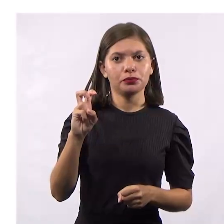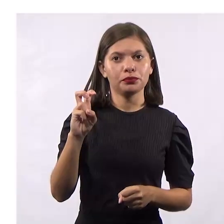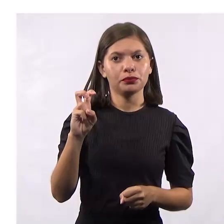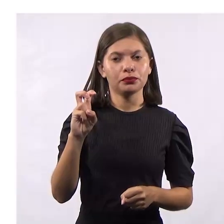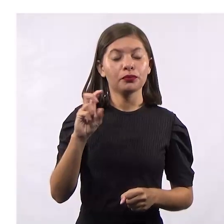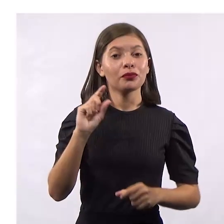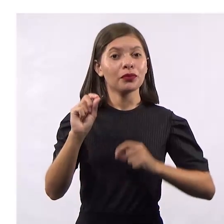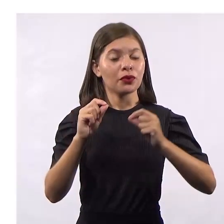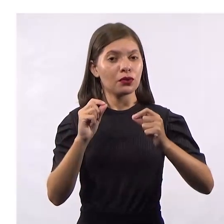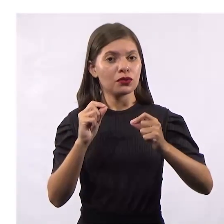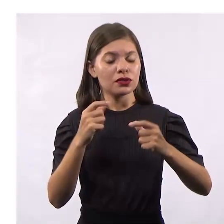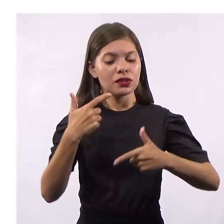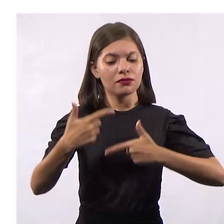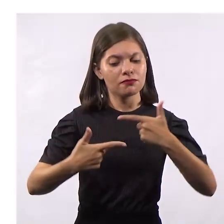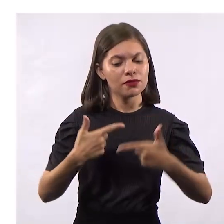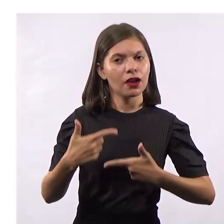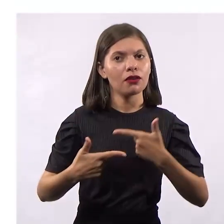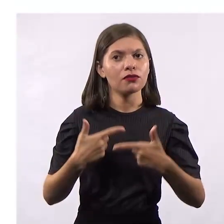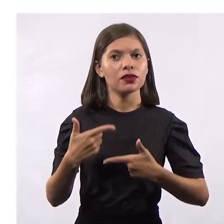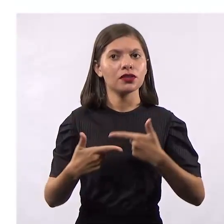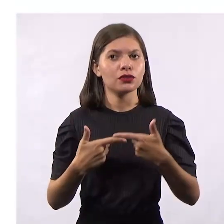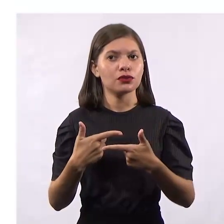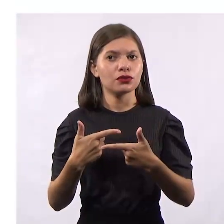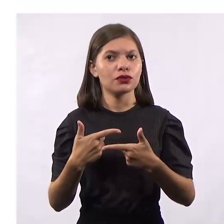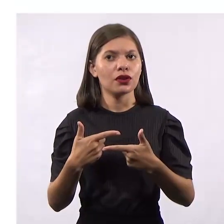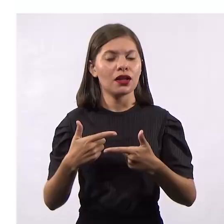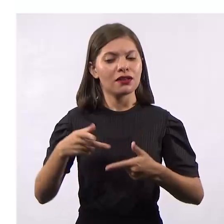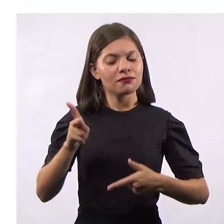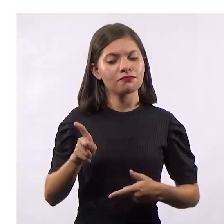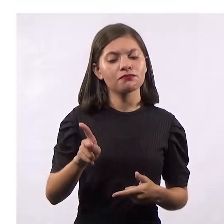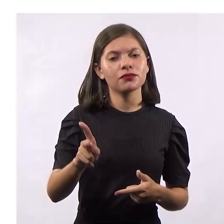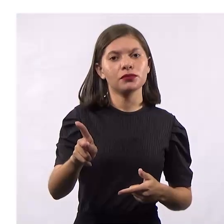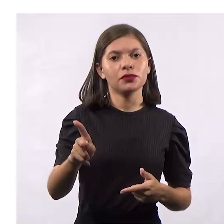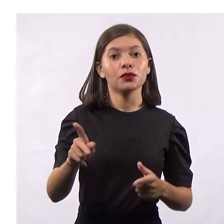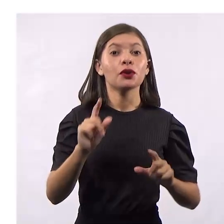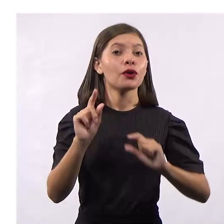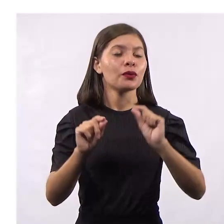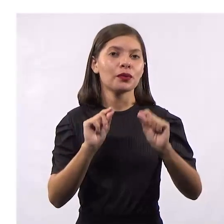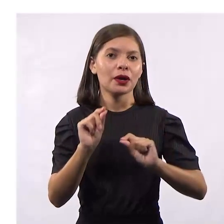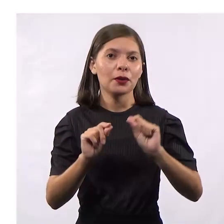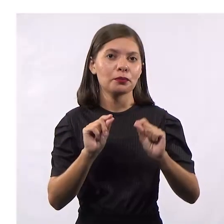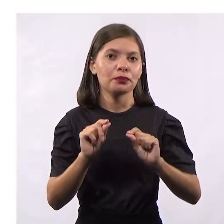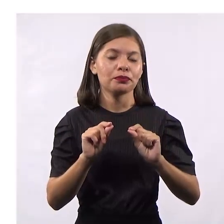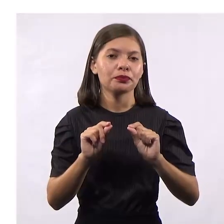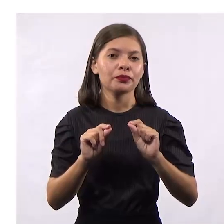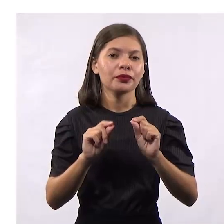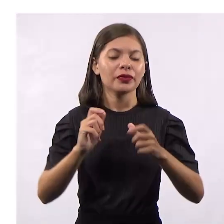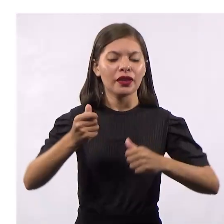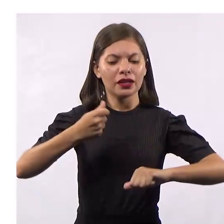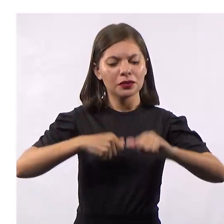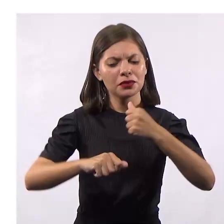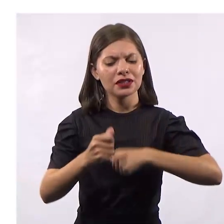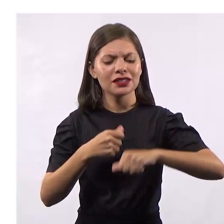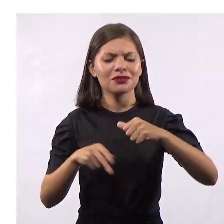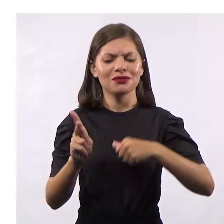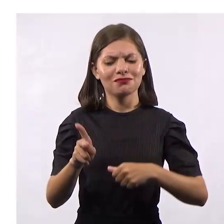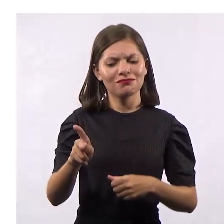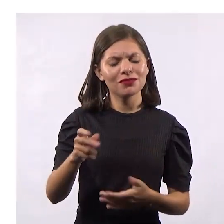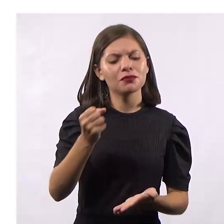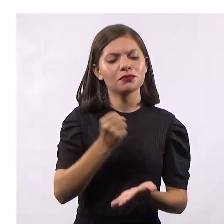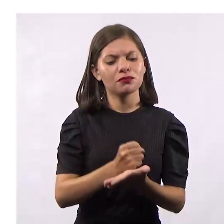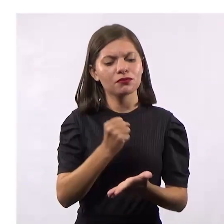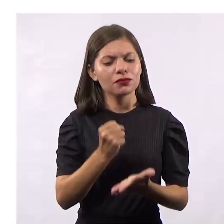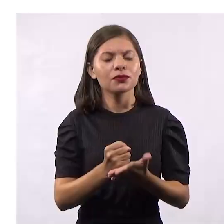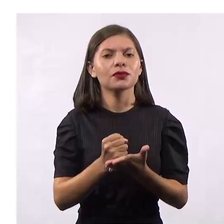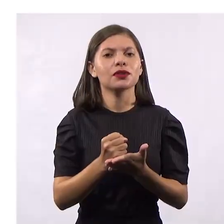nas hipóteses de serviços e fornecimentos contínuos, que são aquelas situações em que a administração sempre contrata